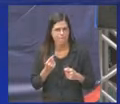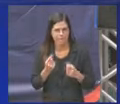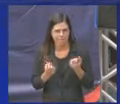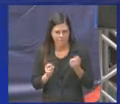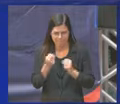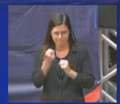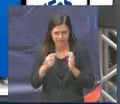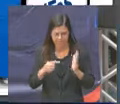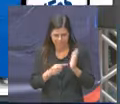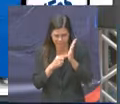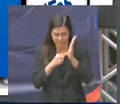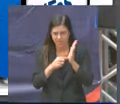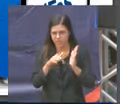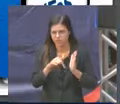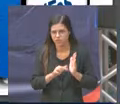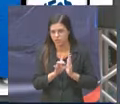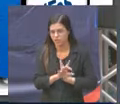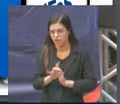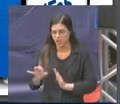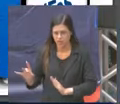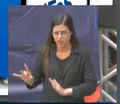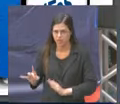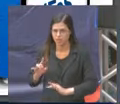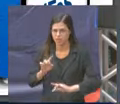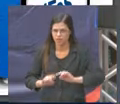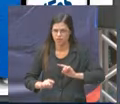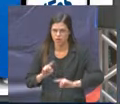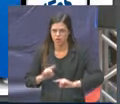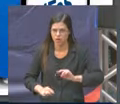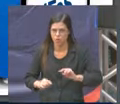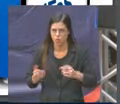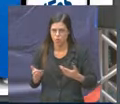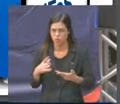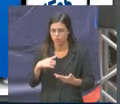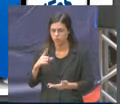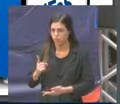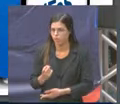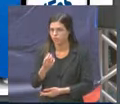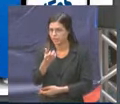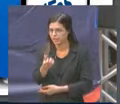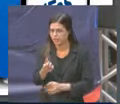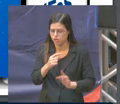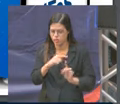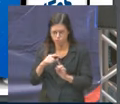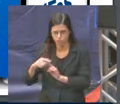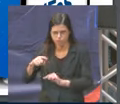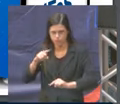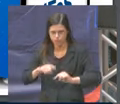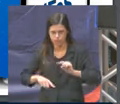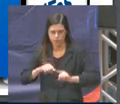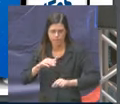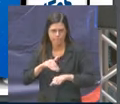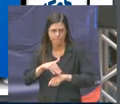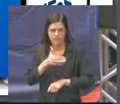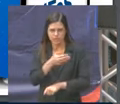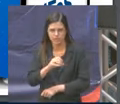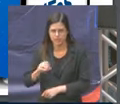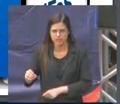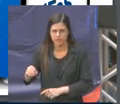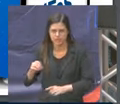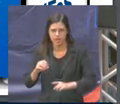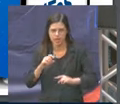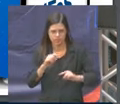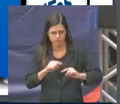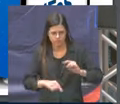máquina que é a nossa Retorna Machine. Ela recebe 6 tipos de resíduo. Hoje, no estado, a gente já tem mais de 100 equipamentos, 20 estações